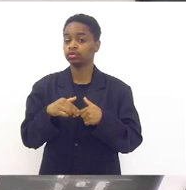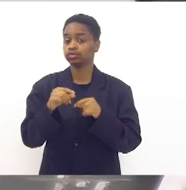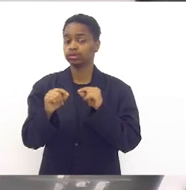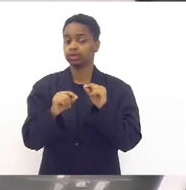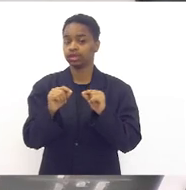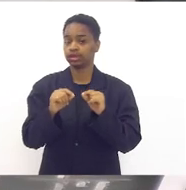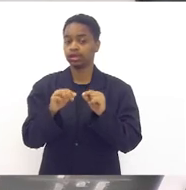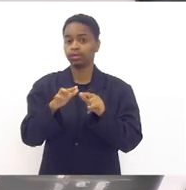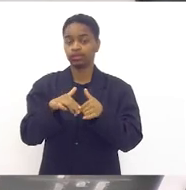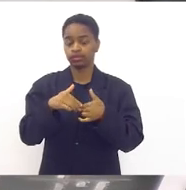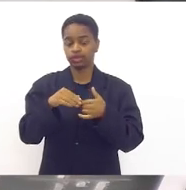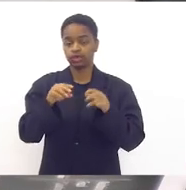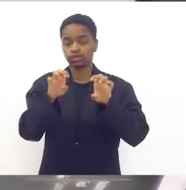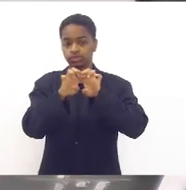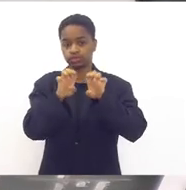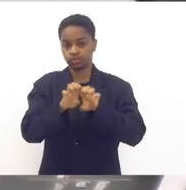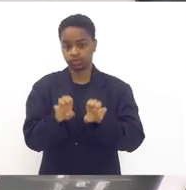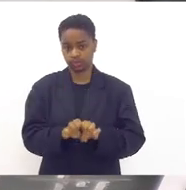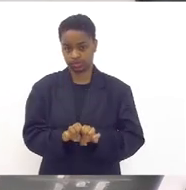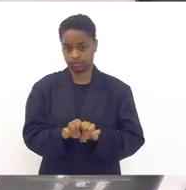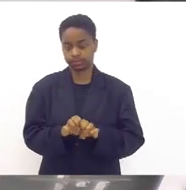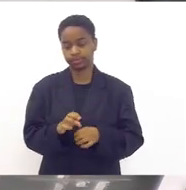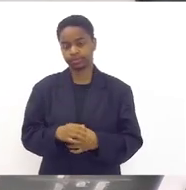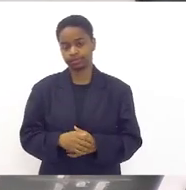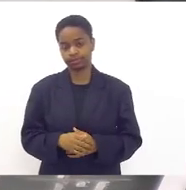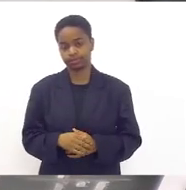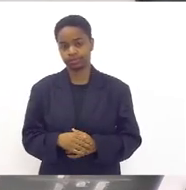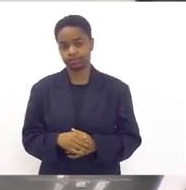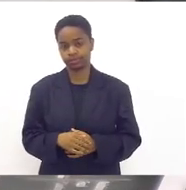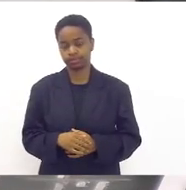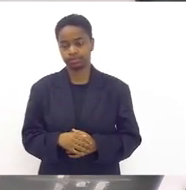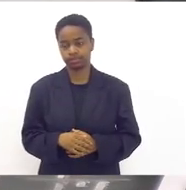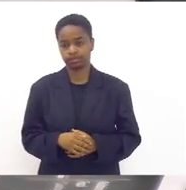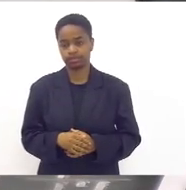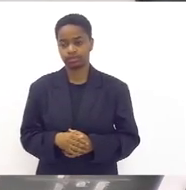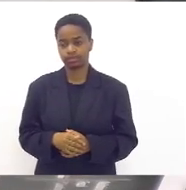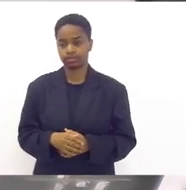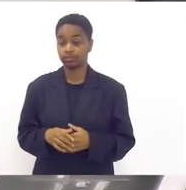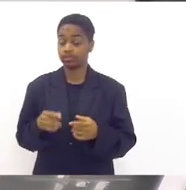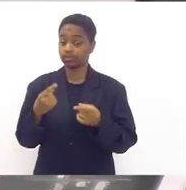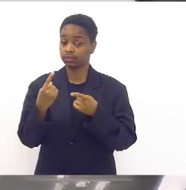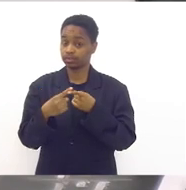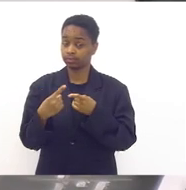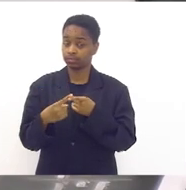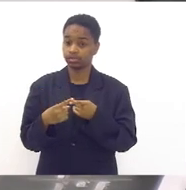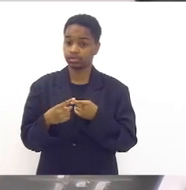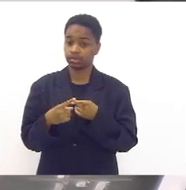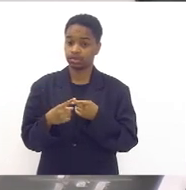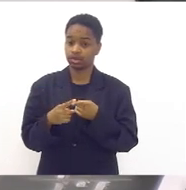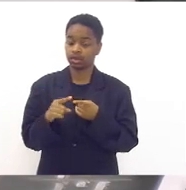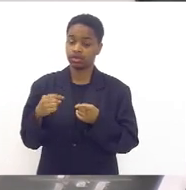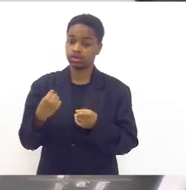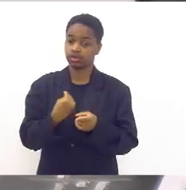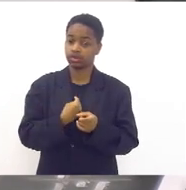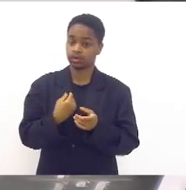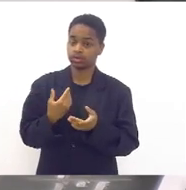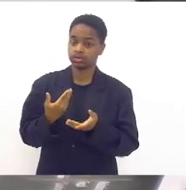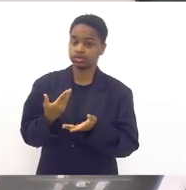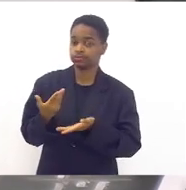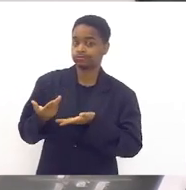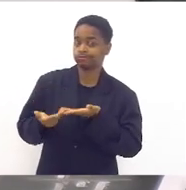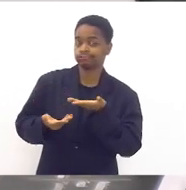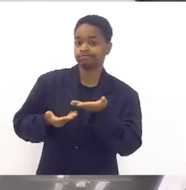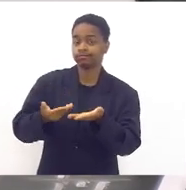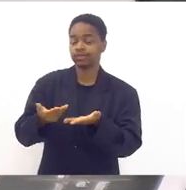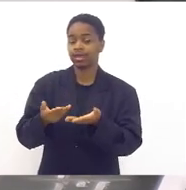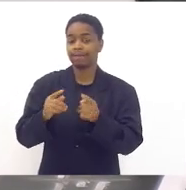questões estruturais, né, porque a gente se financia por uma receita que a gente não tem